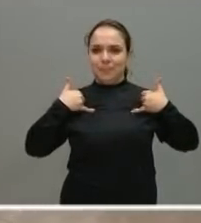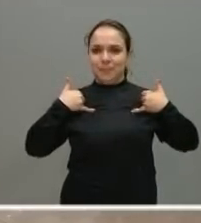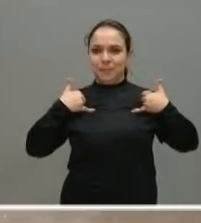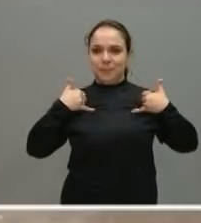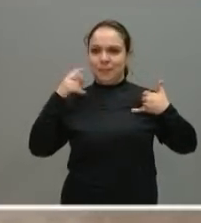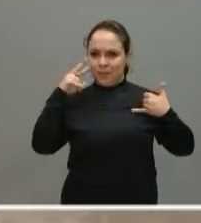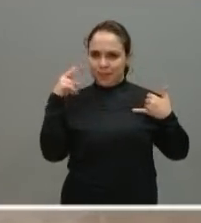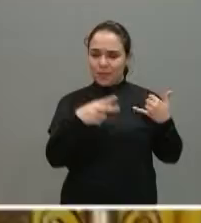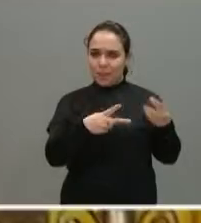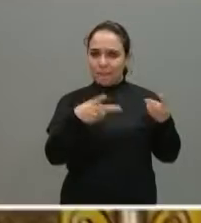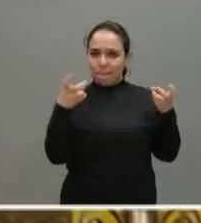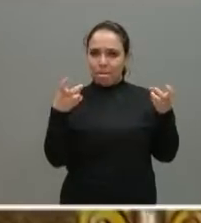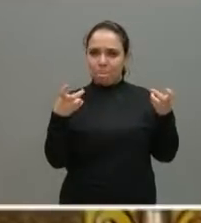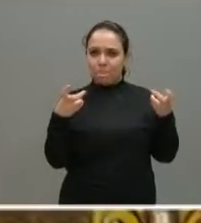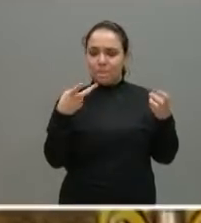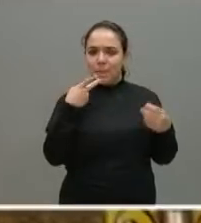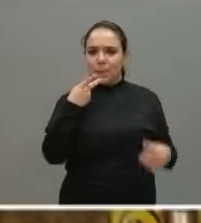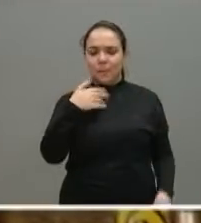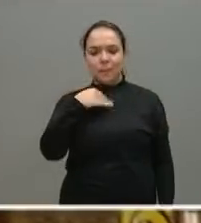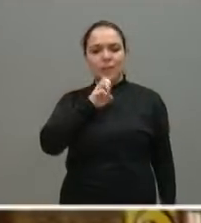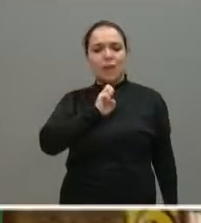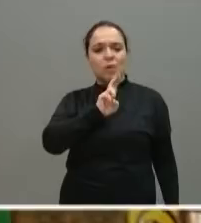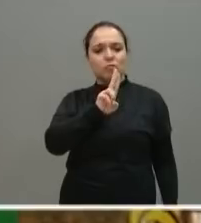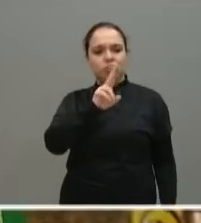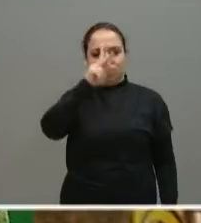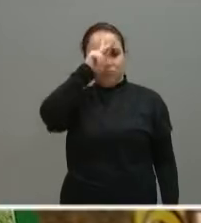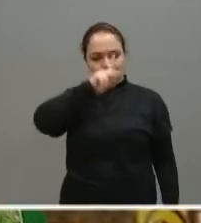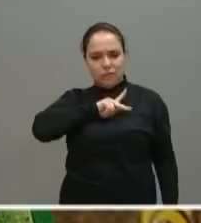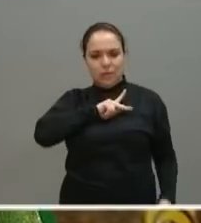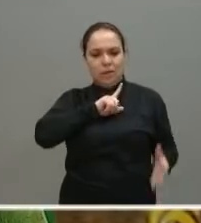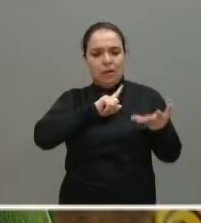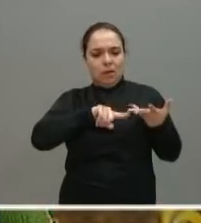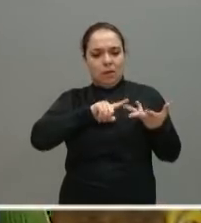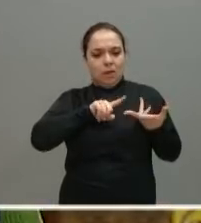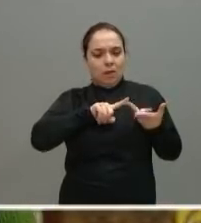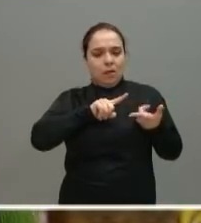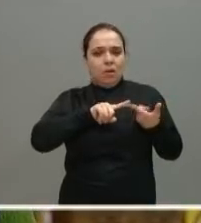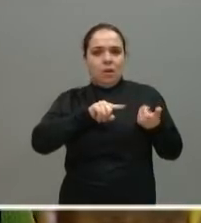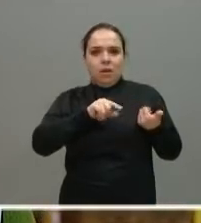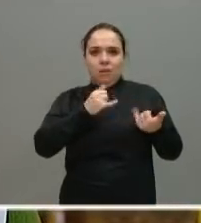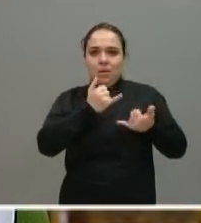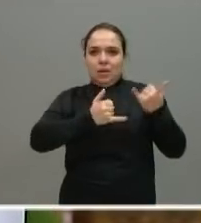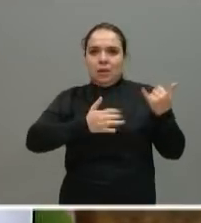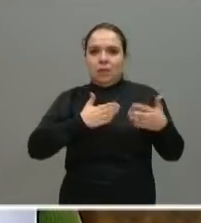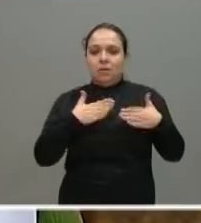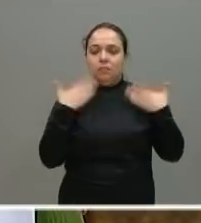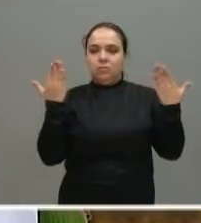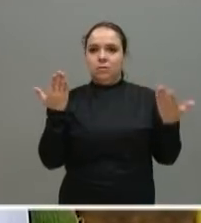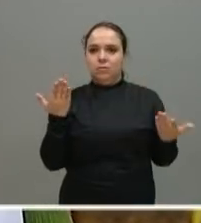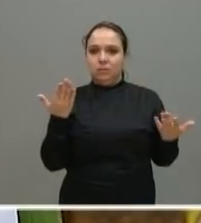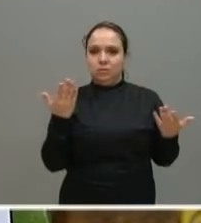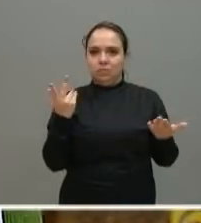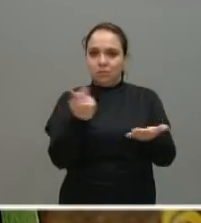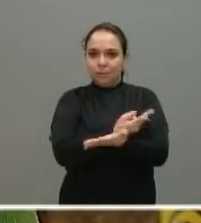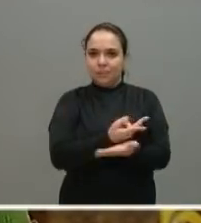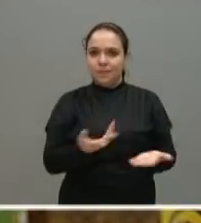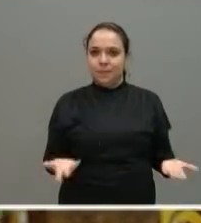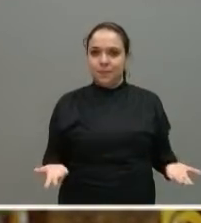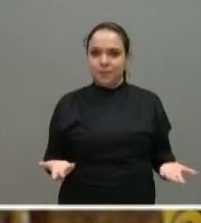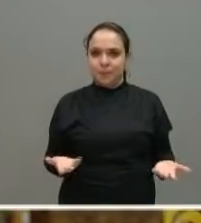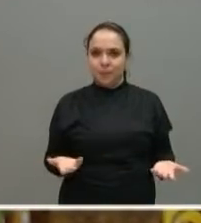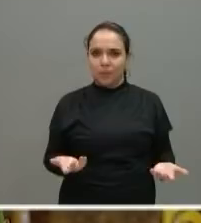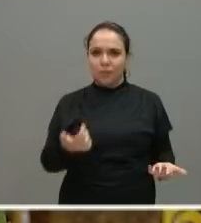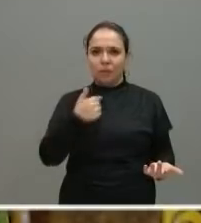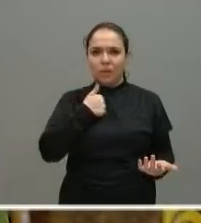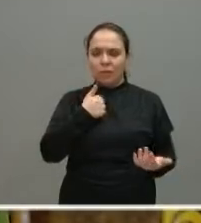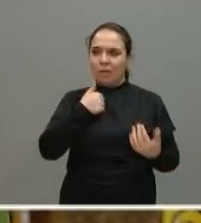Veja quantas vezes ele usa a palavra eu, é de assustar. Ó Deus, eu